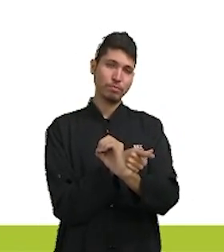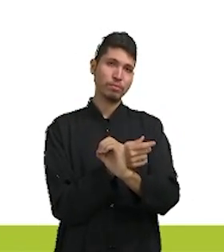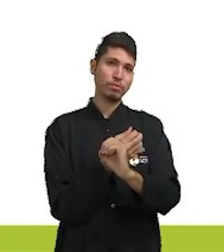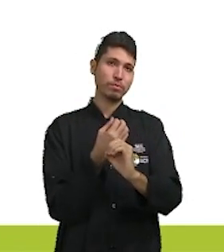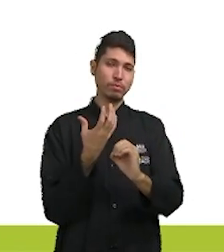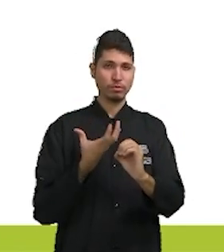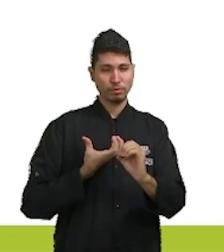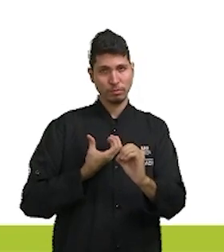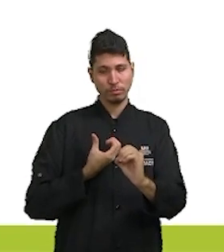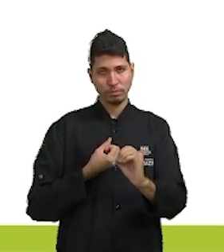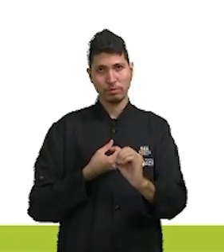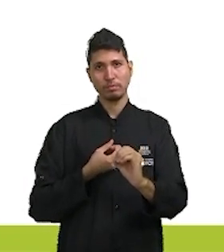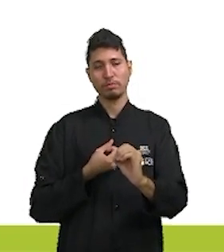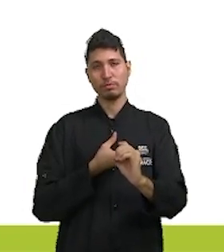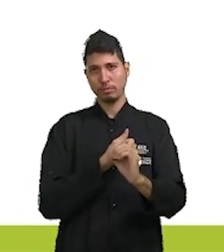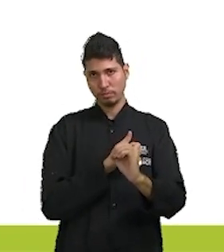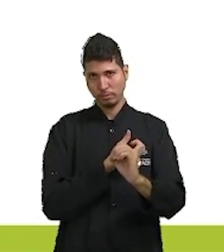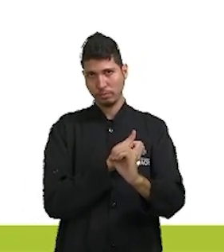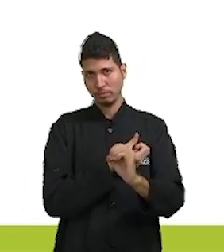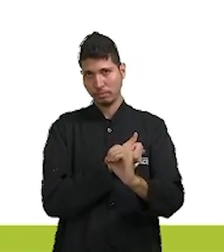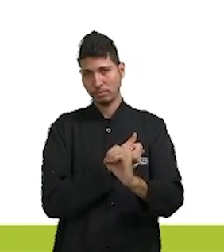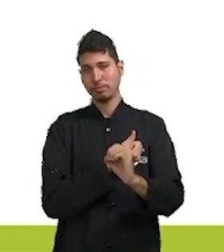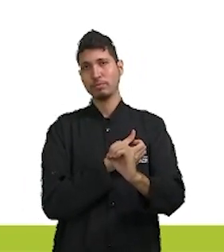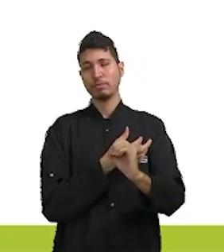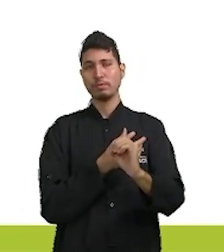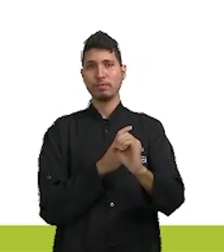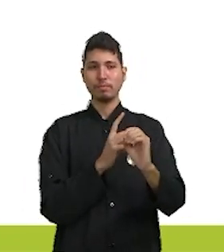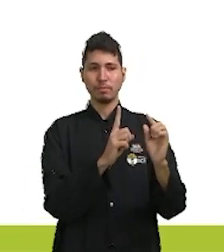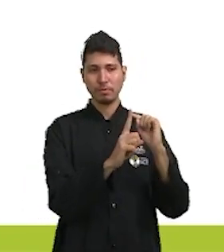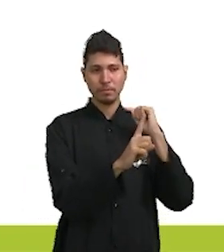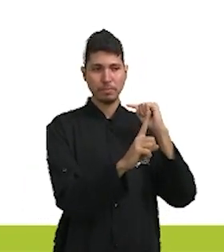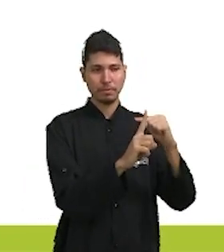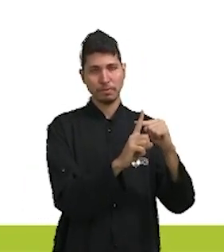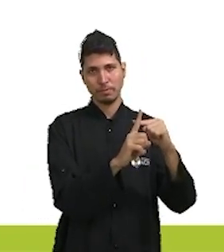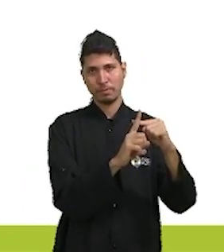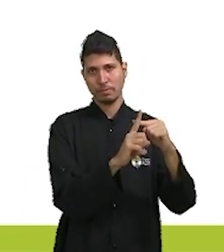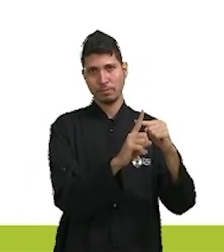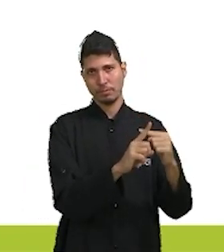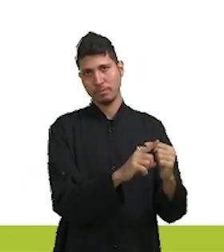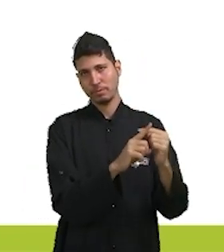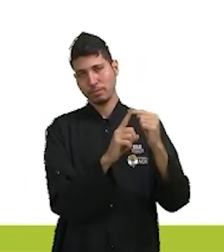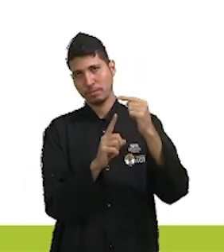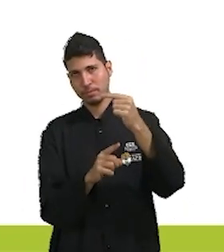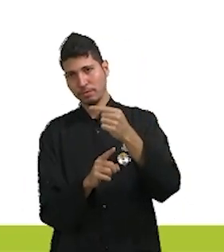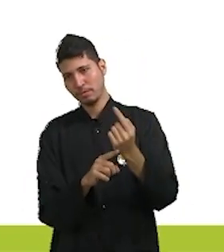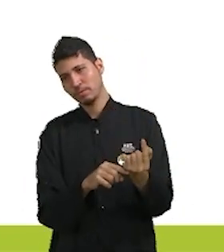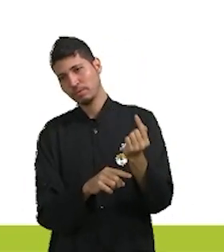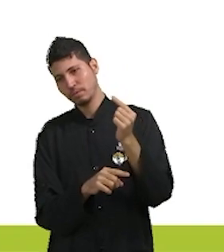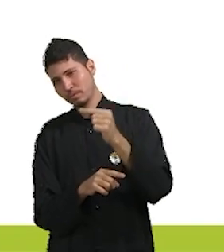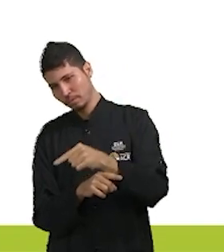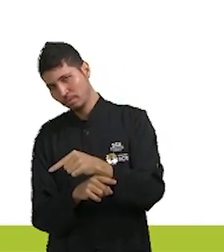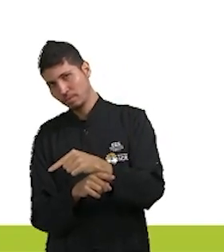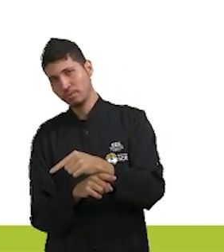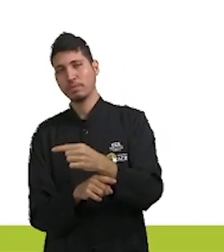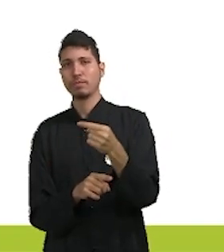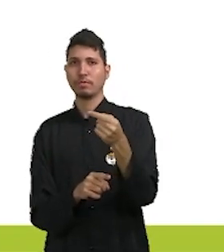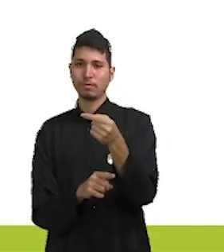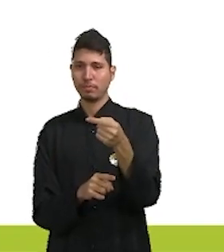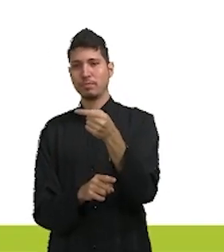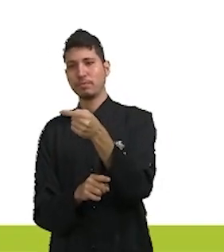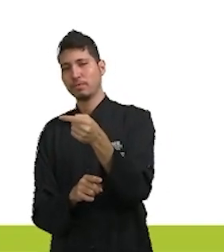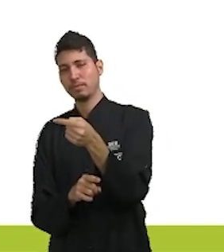números positivos. E do meu lado aqui direito, eu tenho os números negativos. Ele partiu de